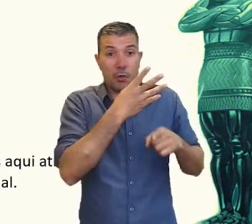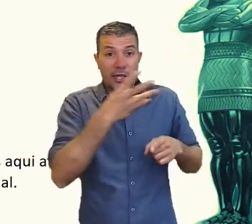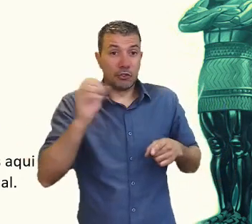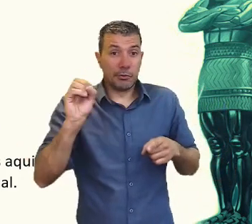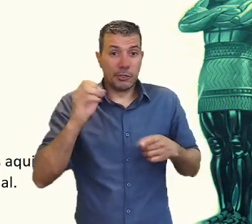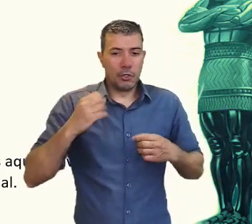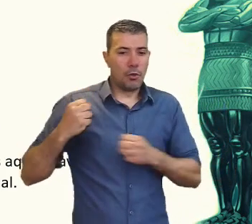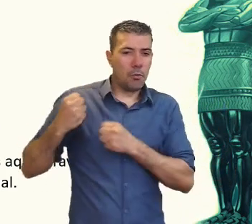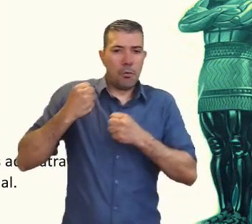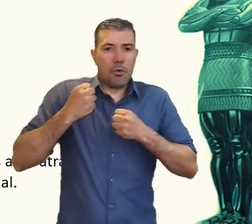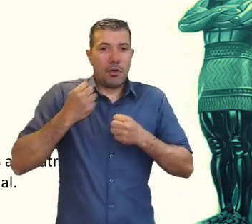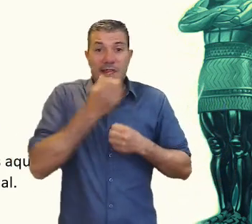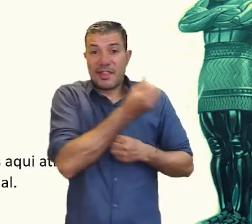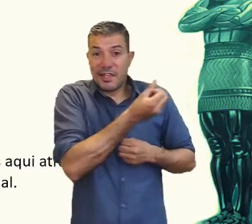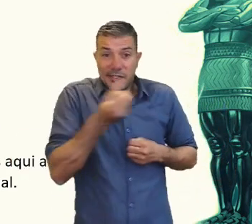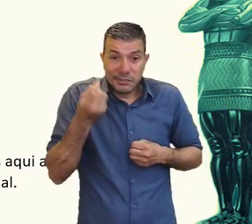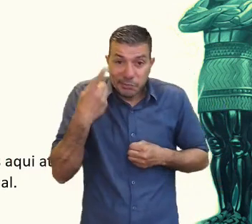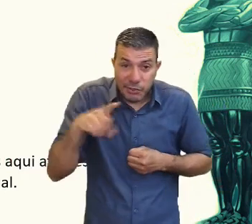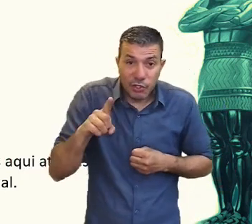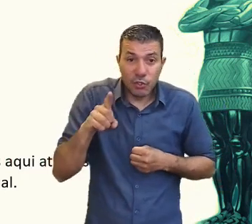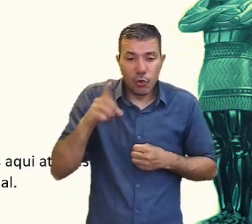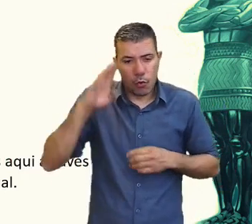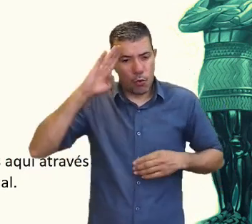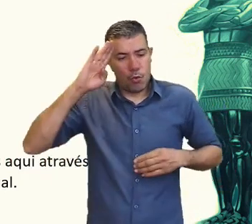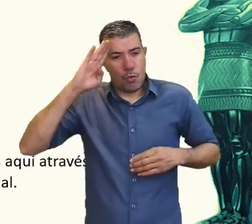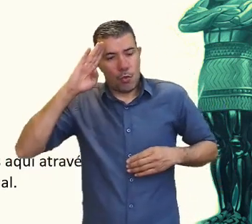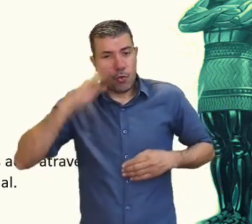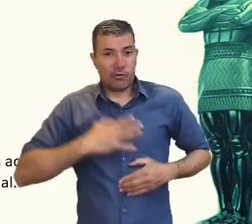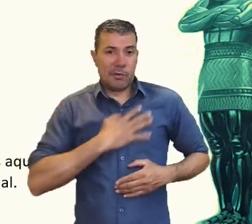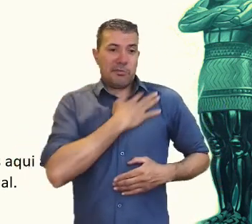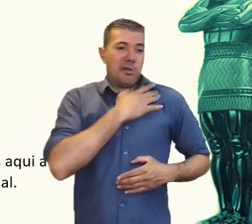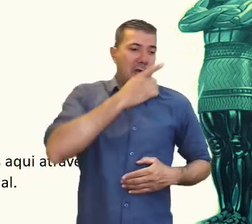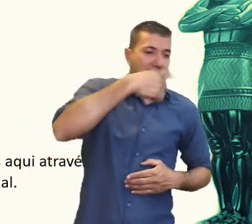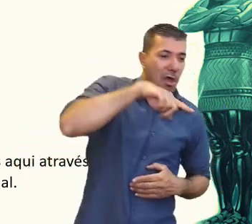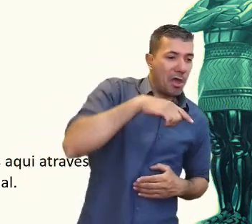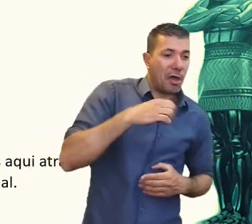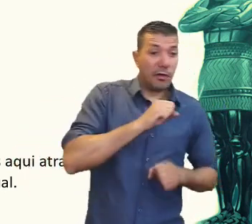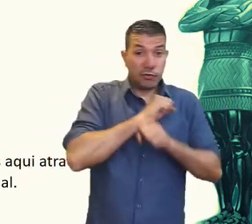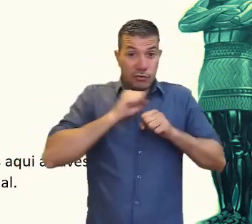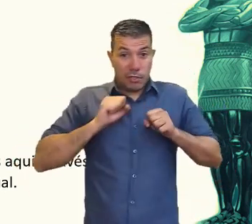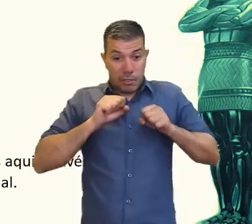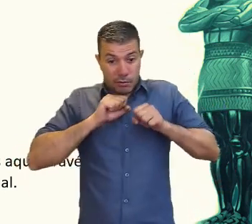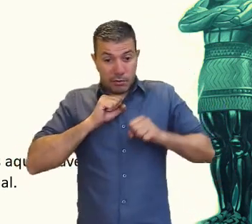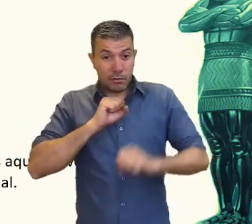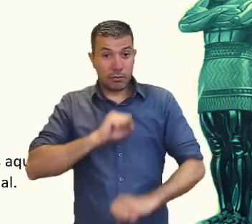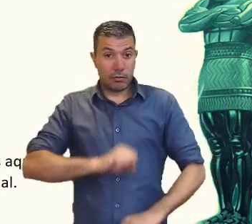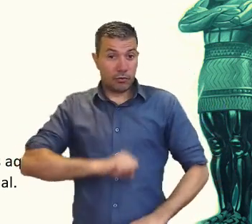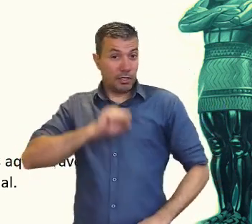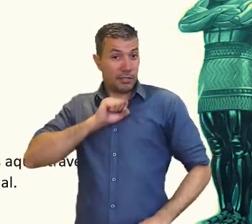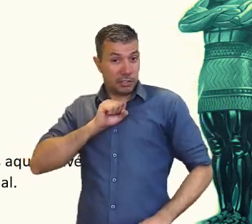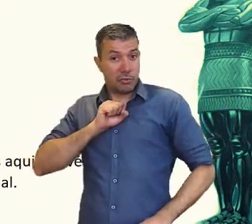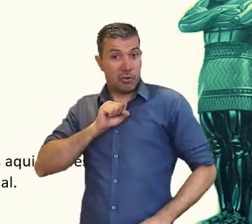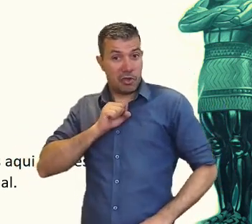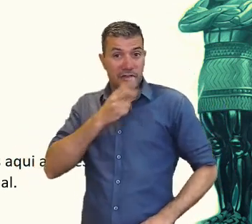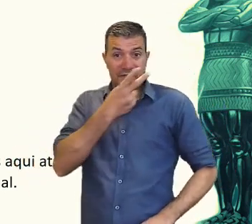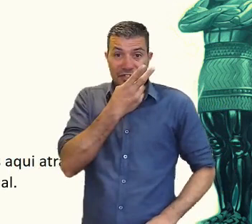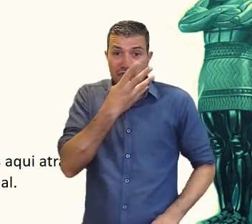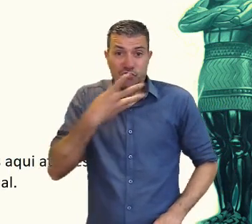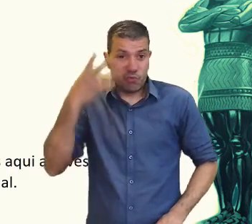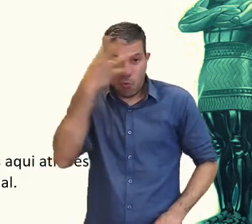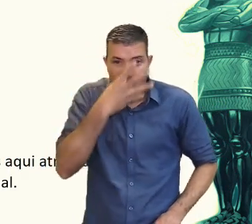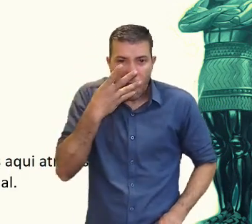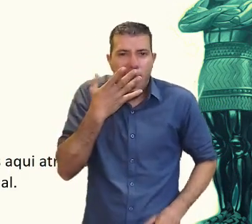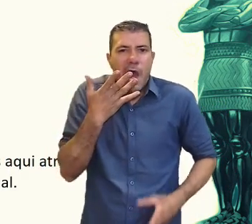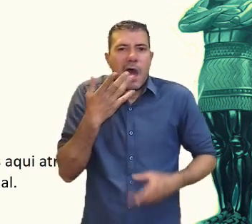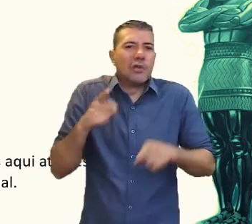mil porteiros, 6 mil oficiais e juízes, e ainda os sacerdotes que dividiam em 24 turnos. Todos estes